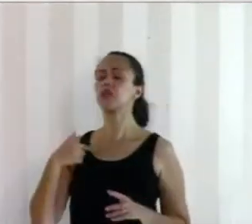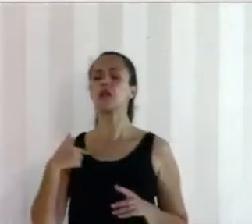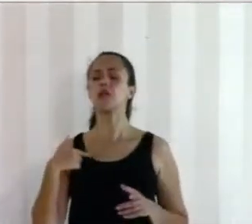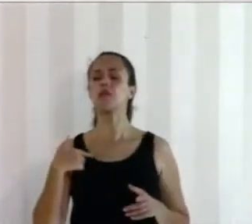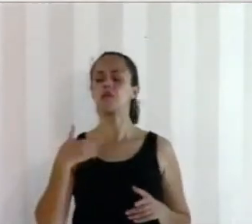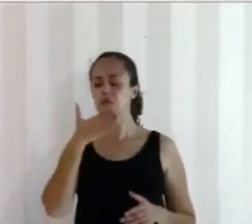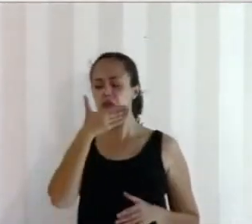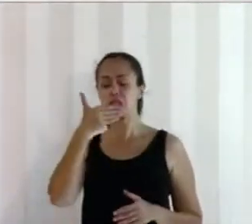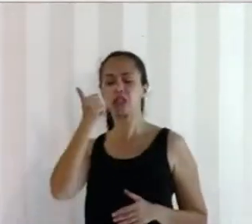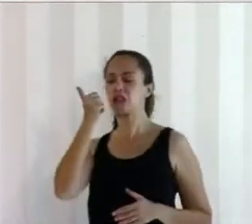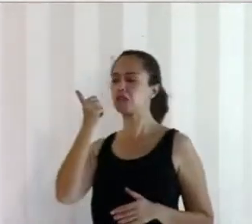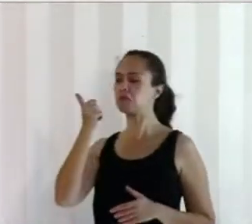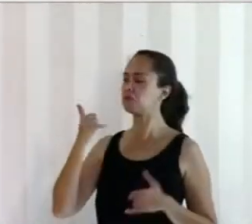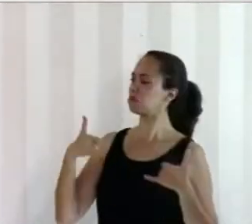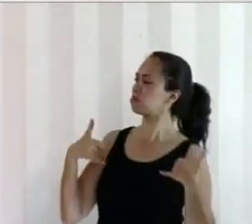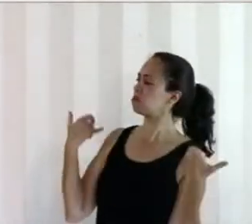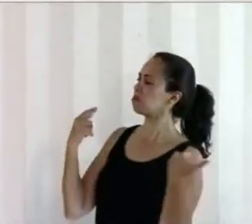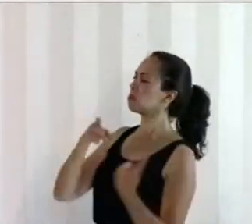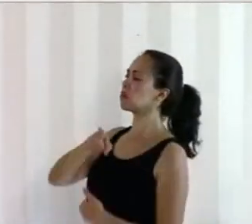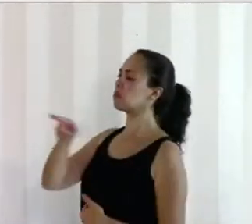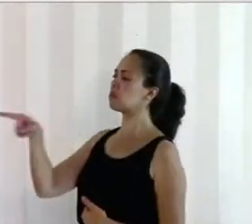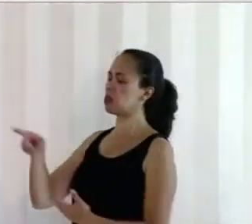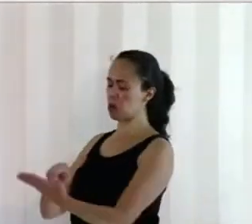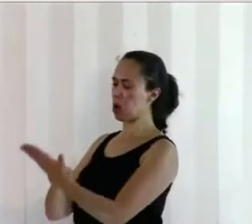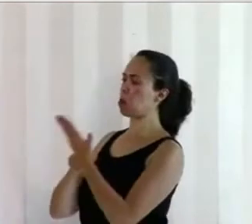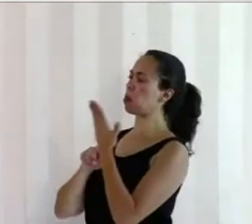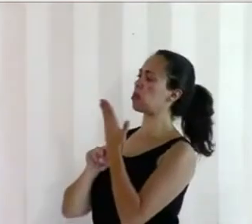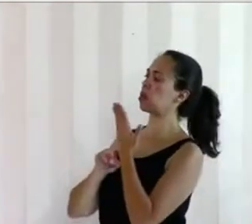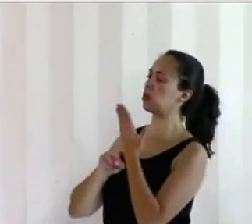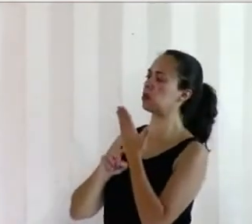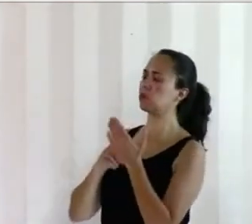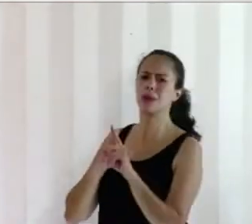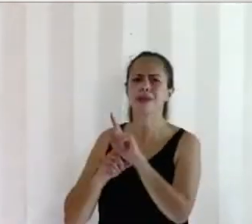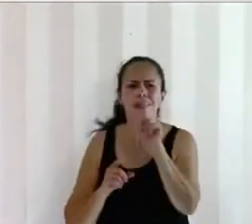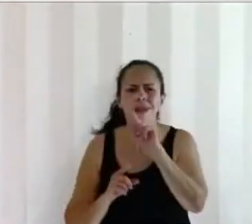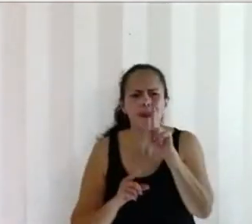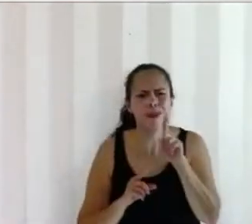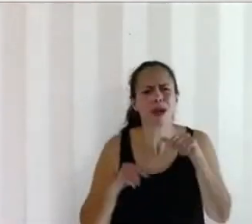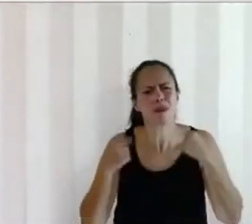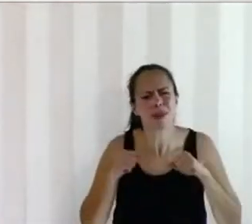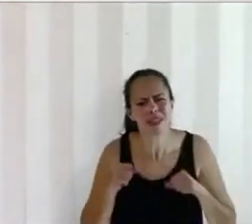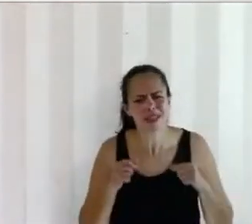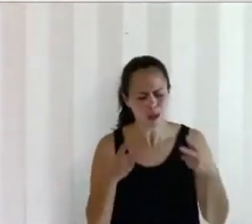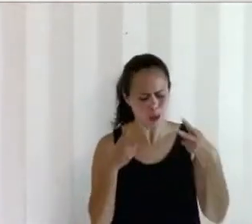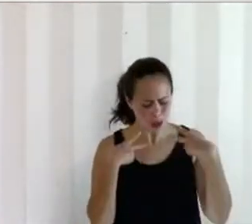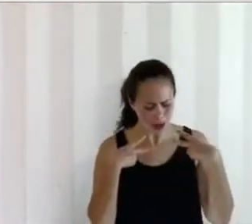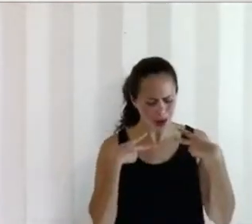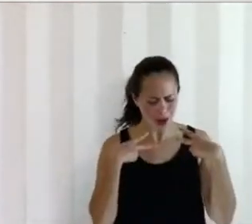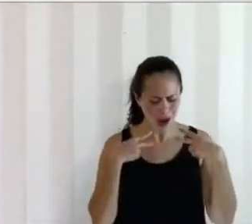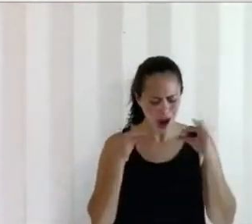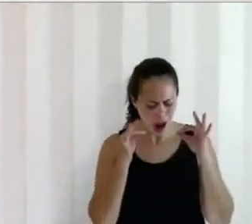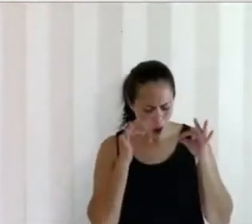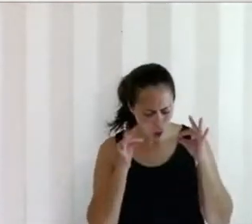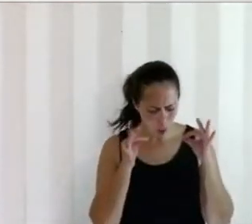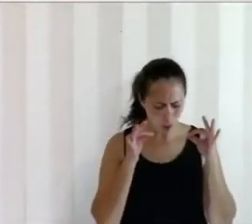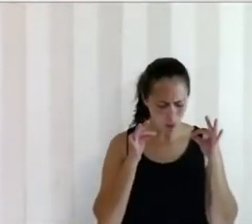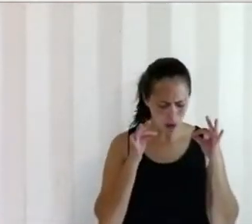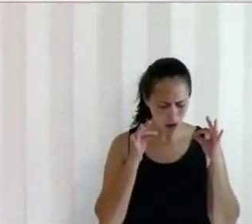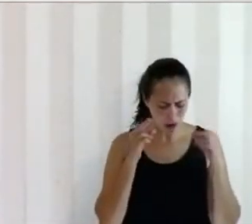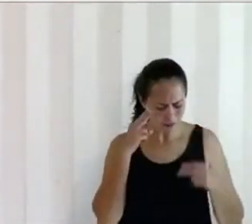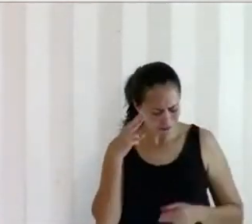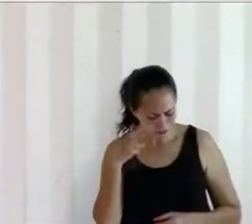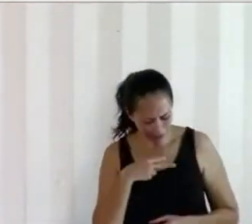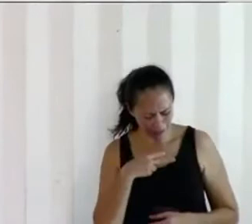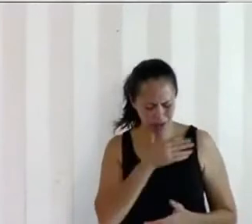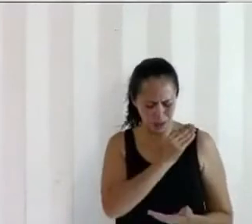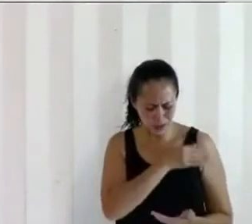sozinho a sua triste atitude de ser desobediente. Vai dizer,